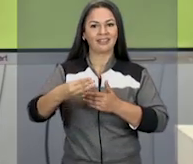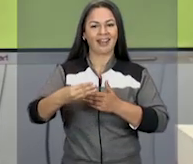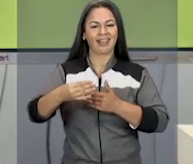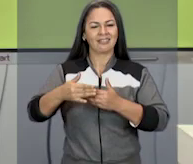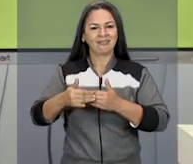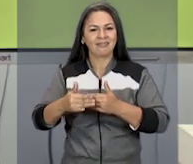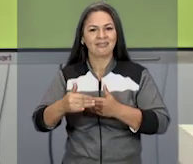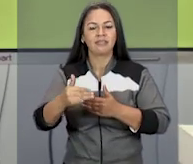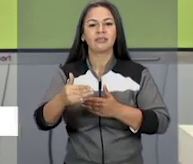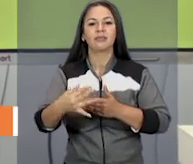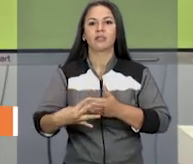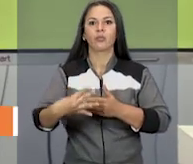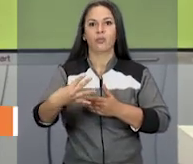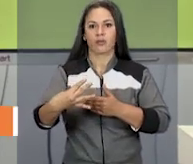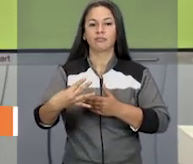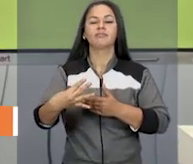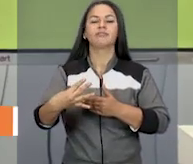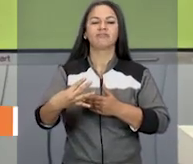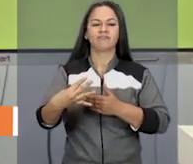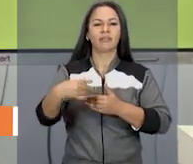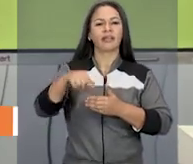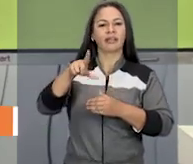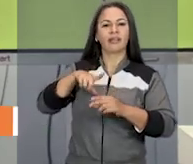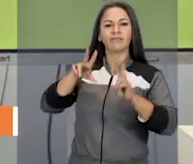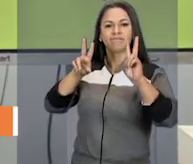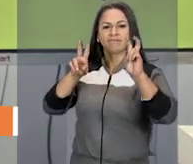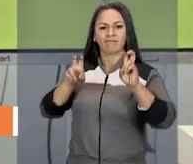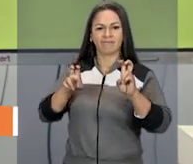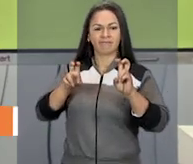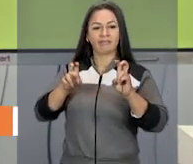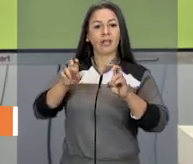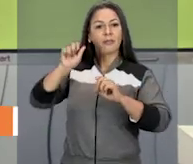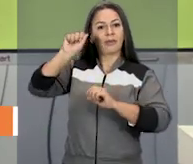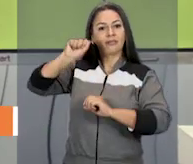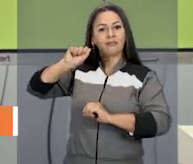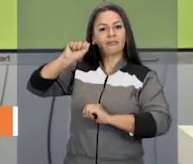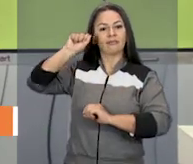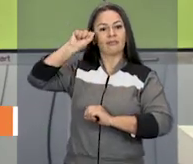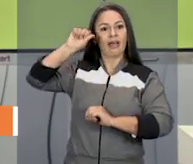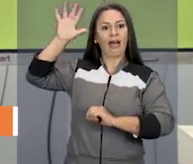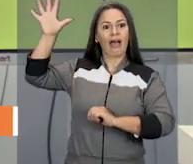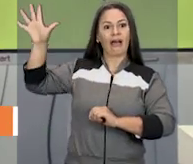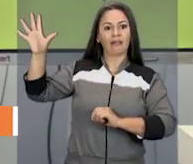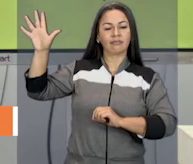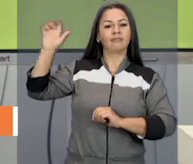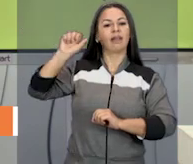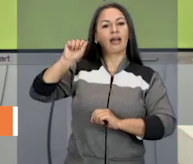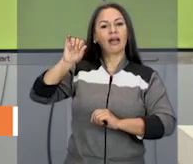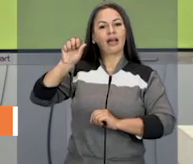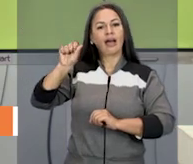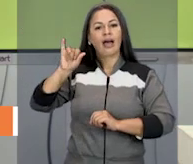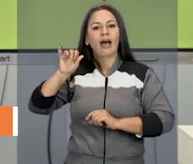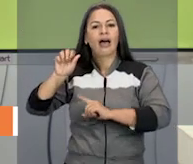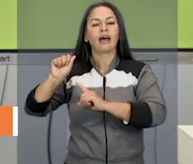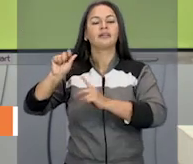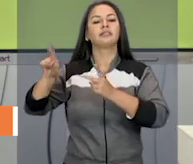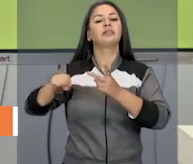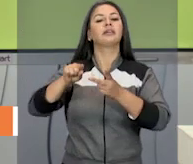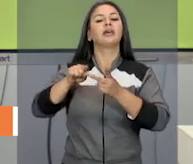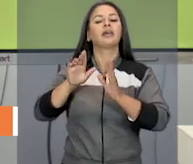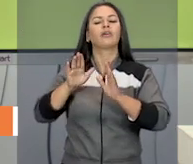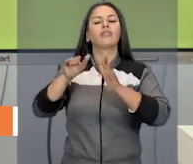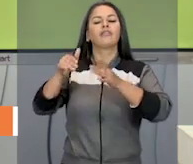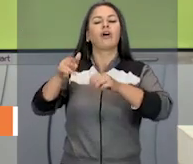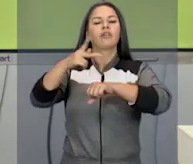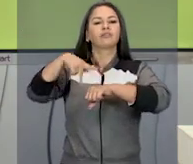vão encontrar uma discussão sobre a Ásia de uma forma geral. E eu vou dar um foco aqui hoje na China e na Índia, que são dois países asiáticos que estão ganhando